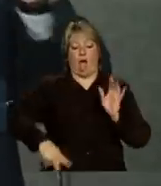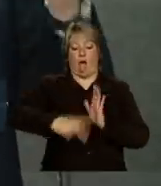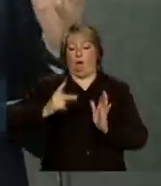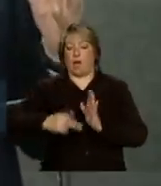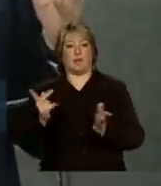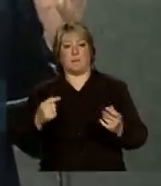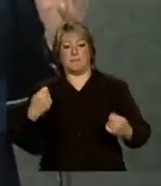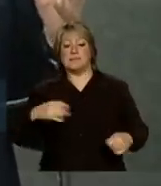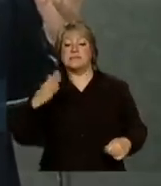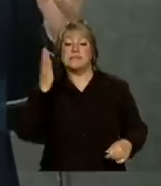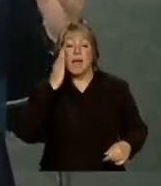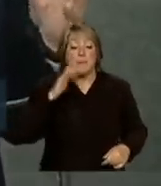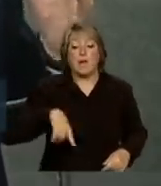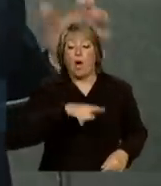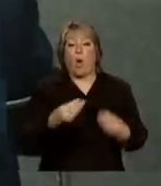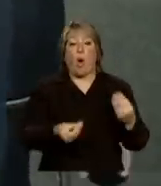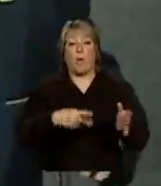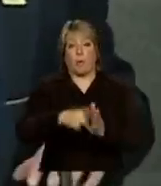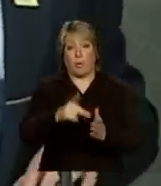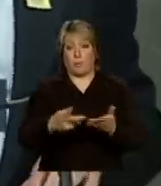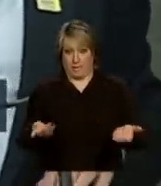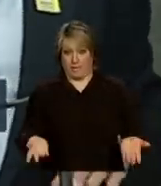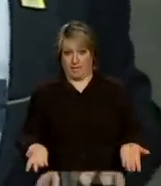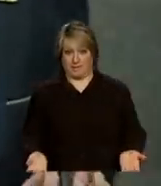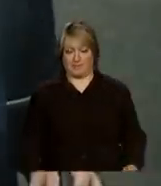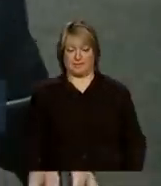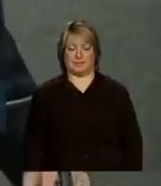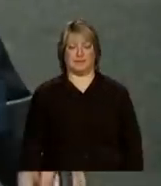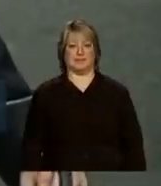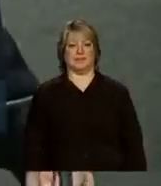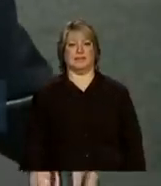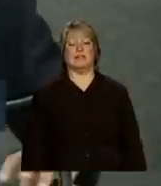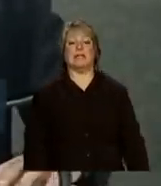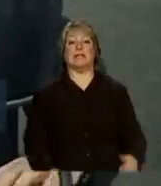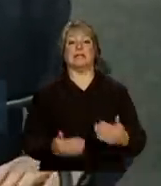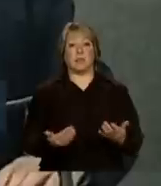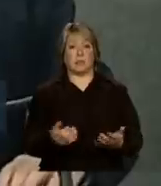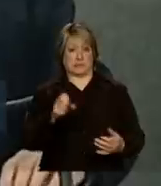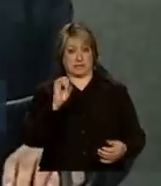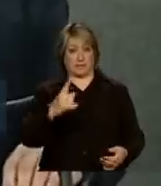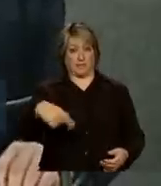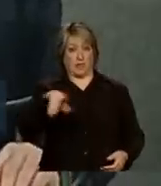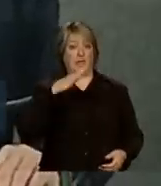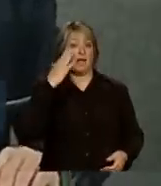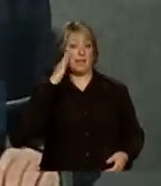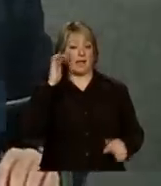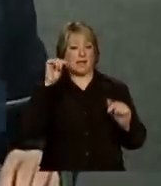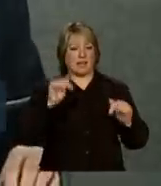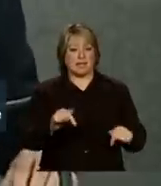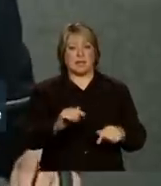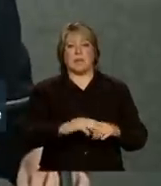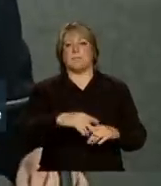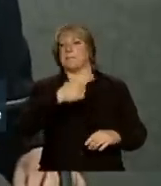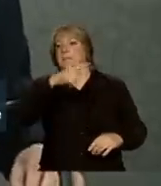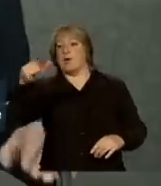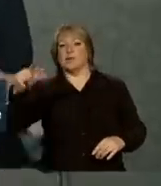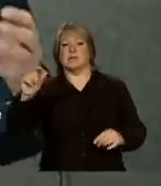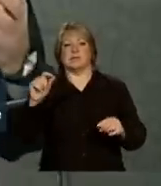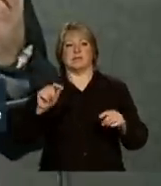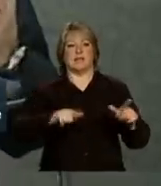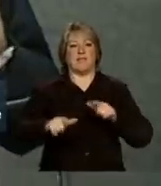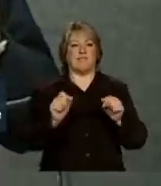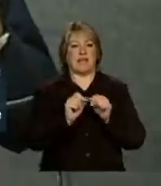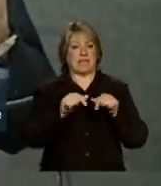de processo etc então se você estende isso para as demais atividades Tá certo né